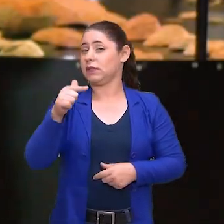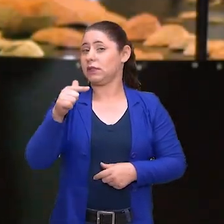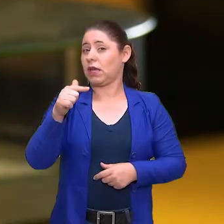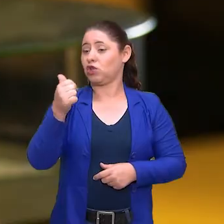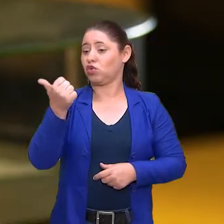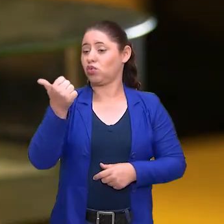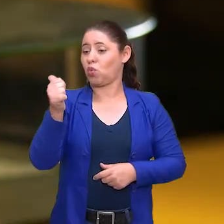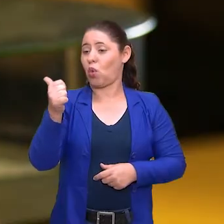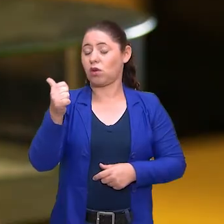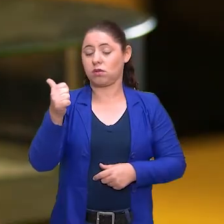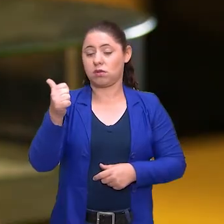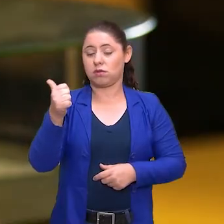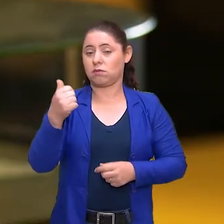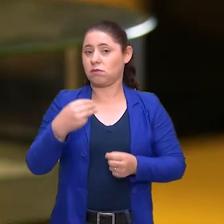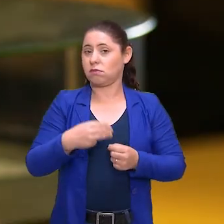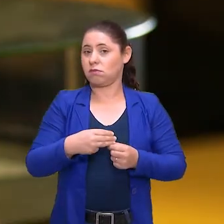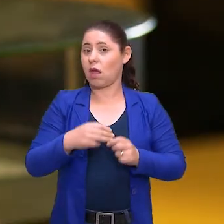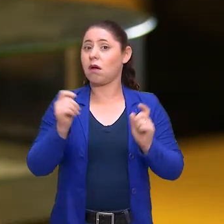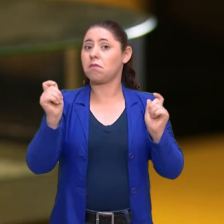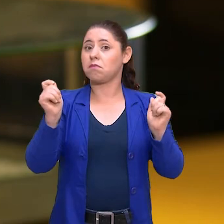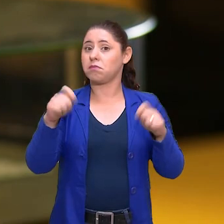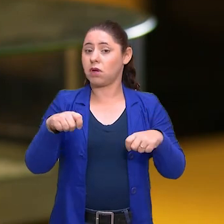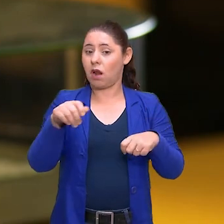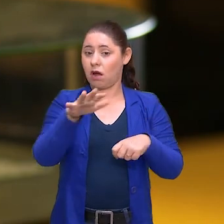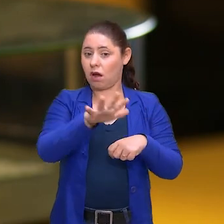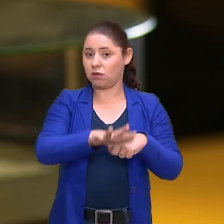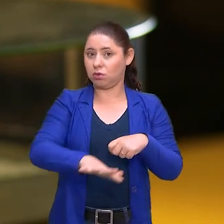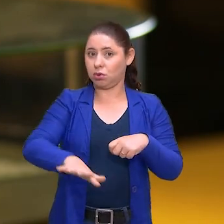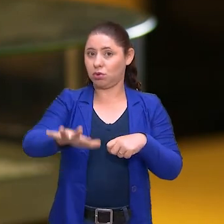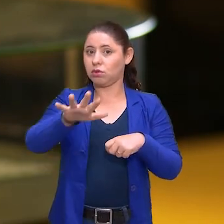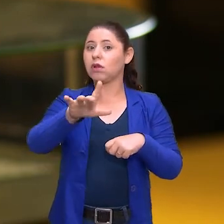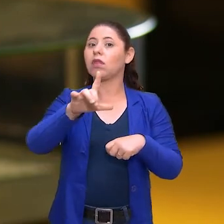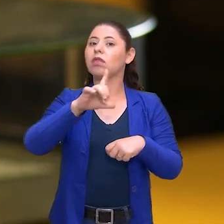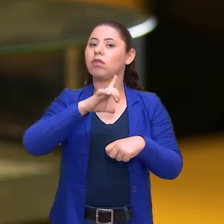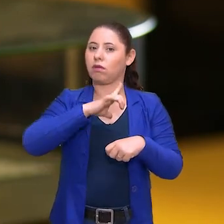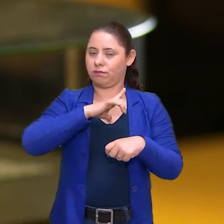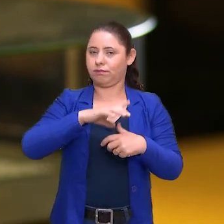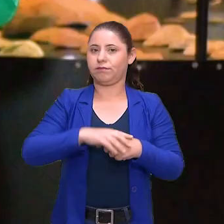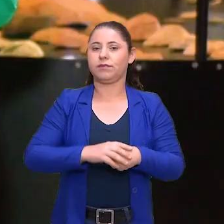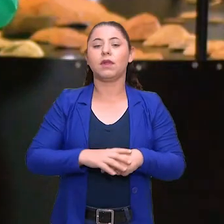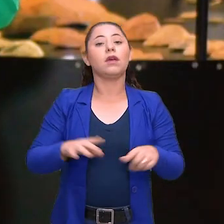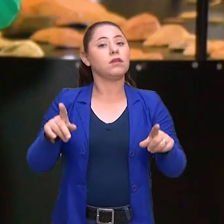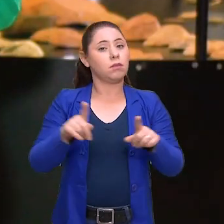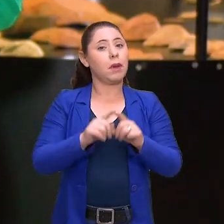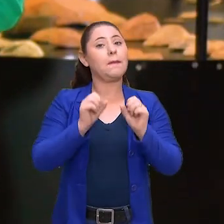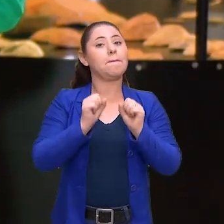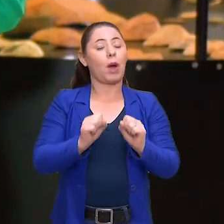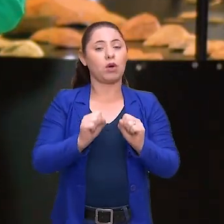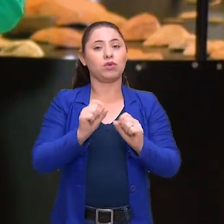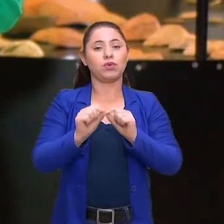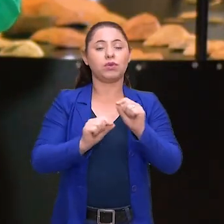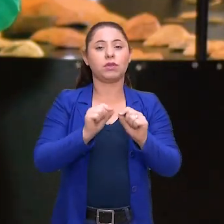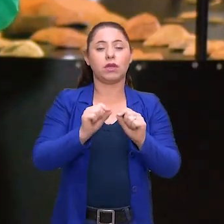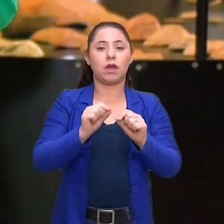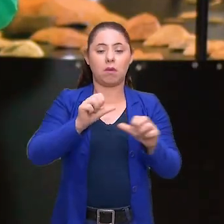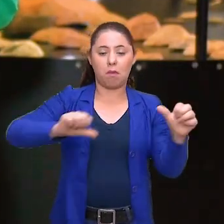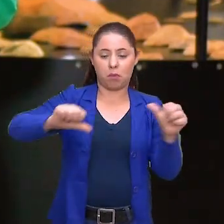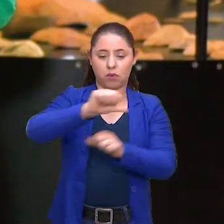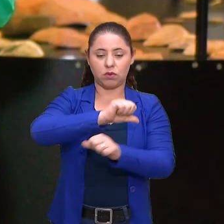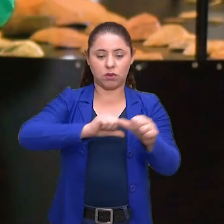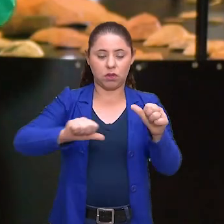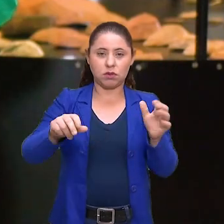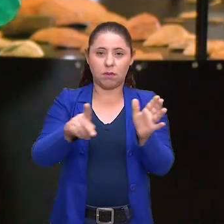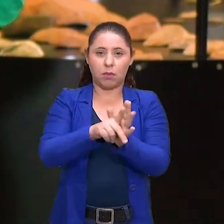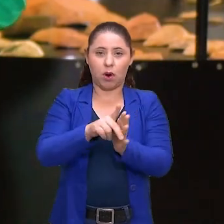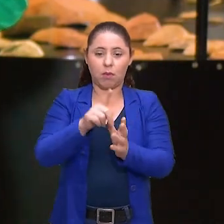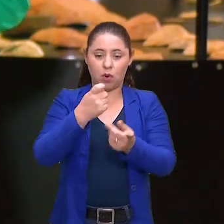Passamos por 7 dos 11 municípios e o potencial dessas regiões existe. Inclusive possibilitando mudanças na